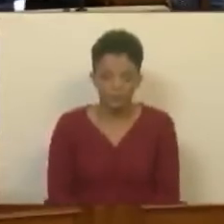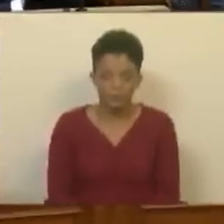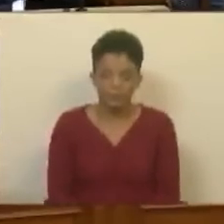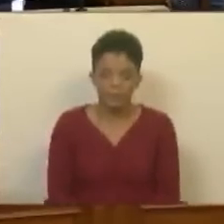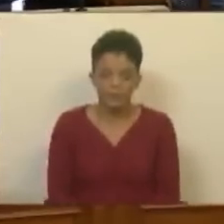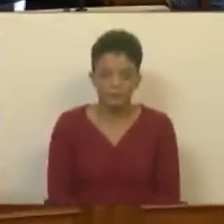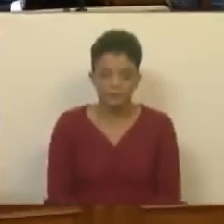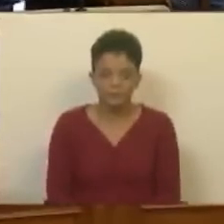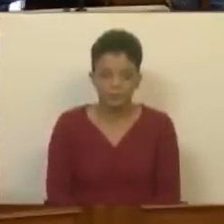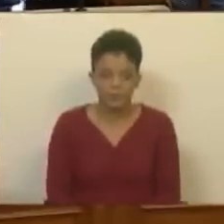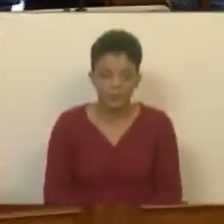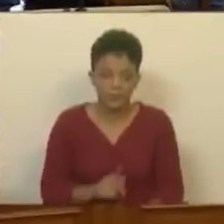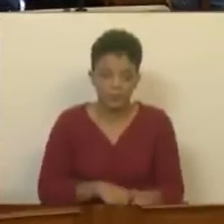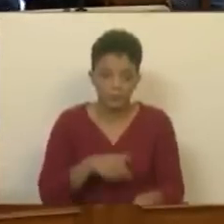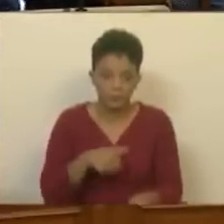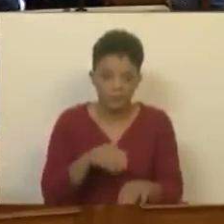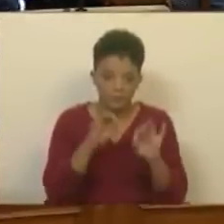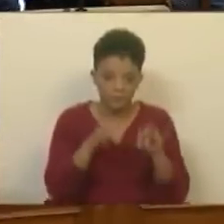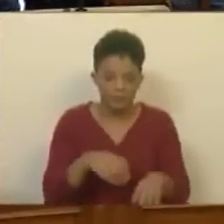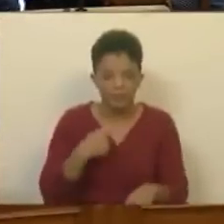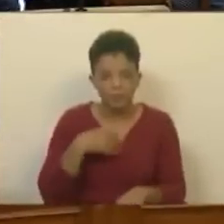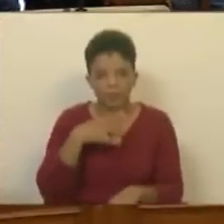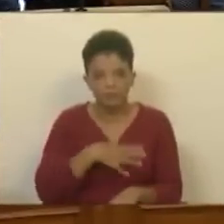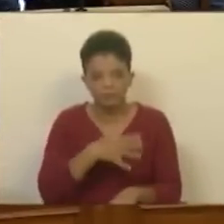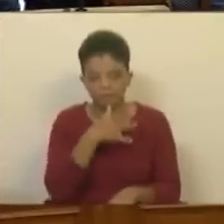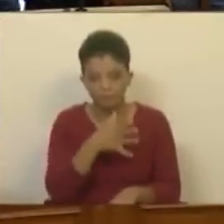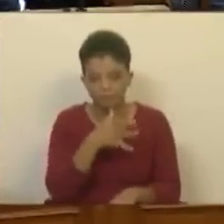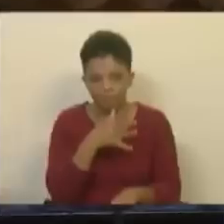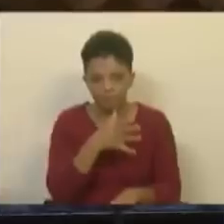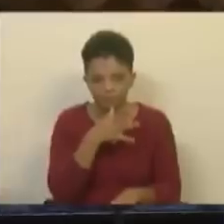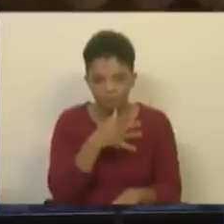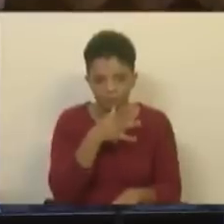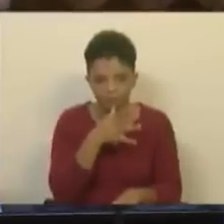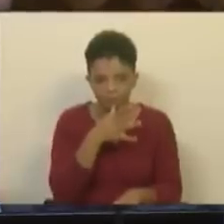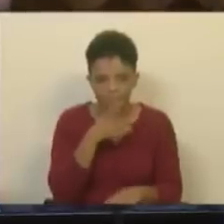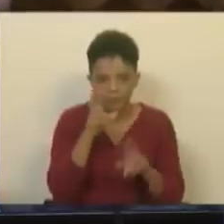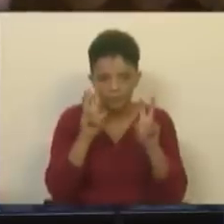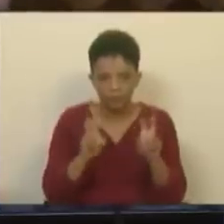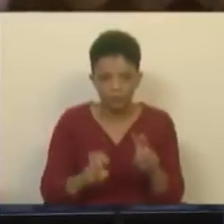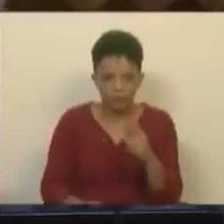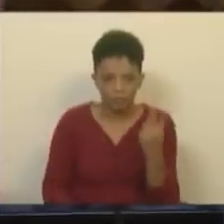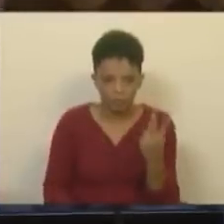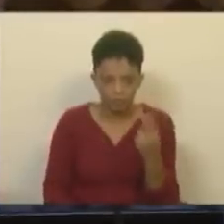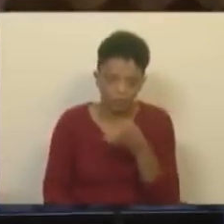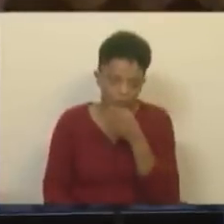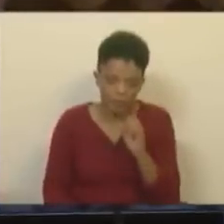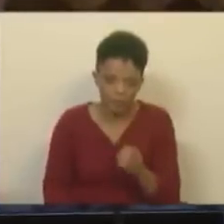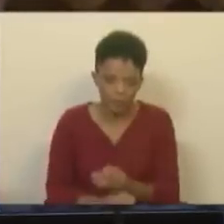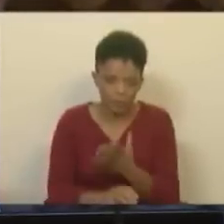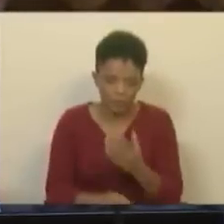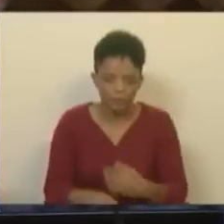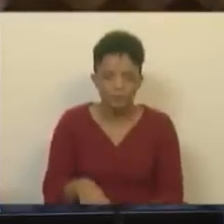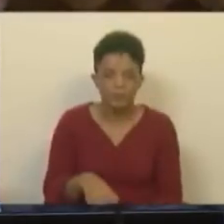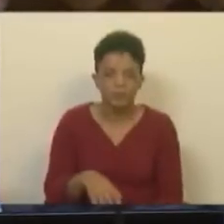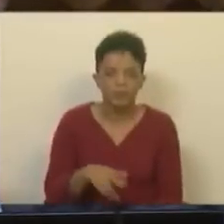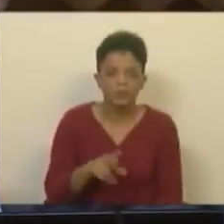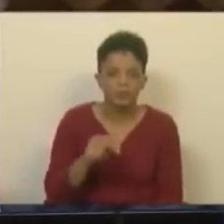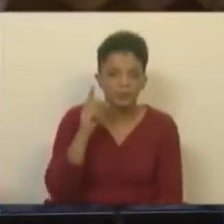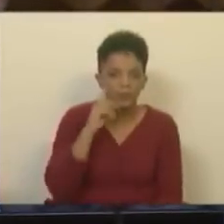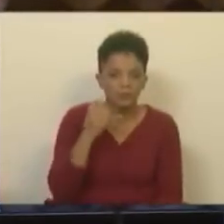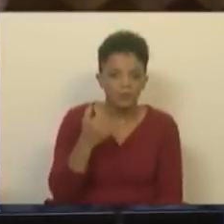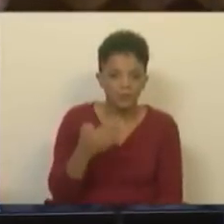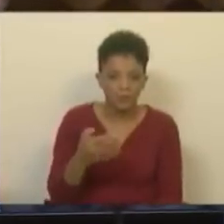meu tempo o meu tempo está a terminar e eu ainda queria abordar mais dois assuntos deixe-me abordar outro assunto no dia 27 de novembro